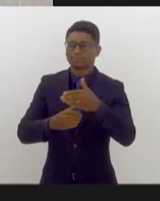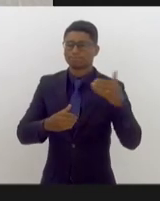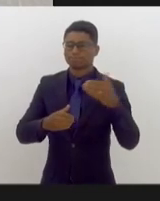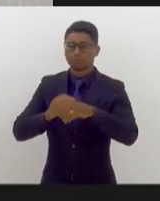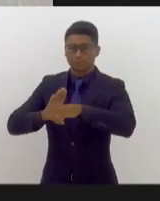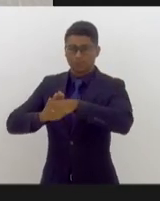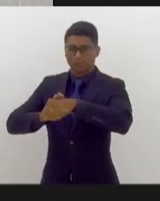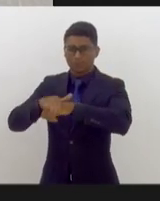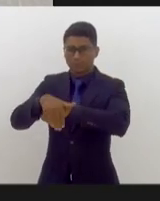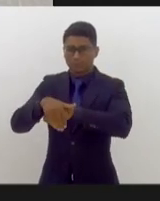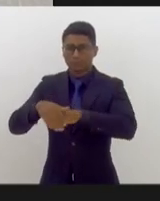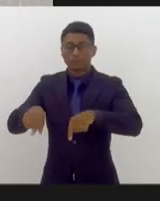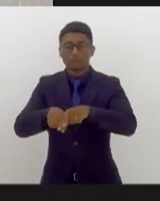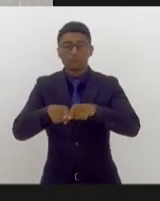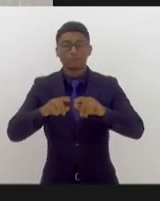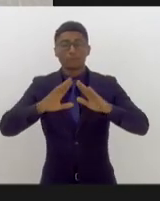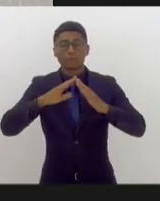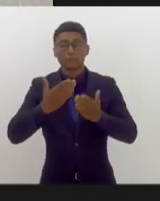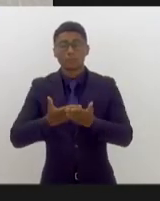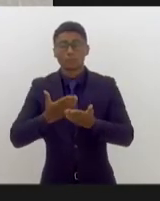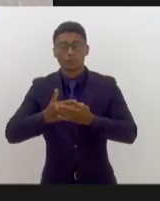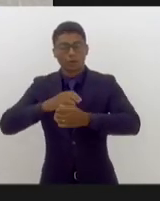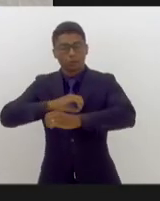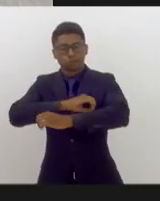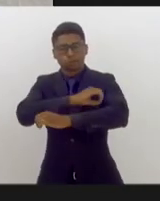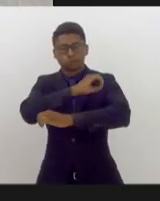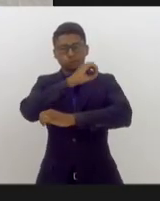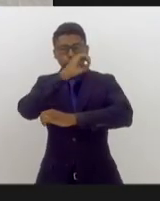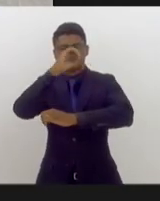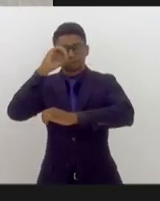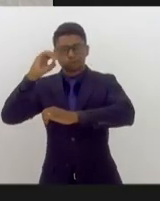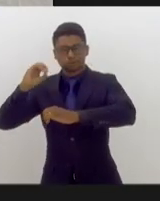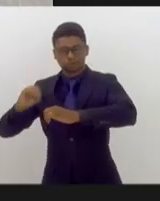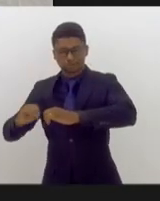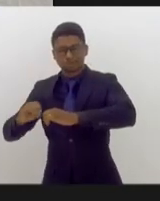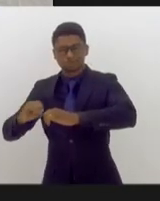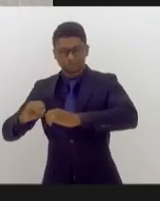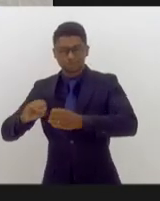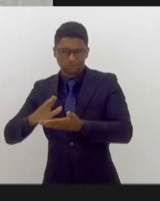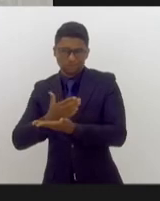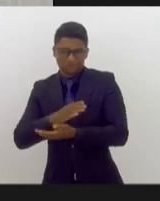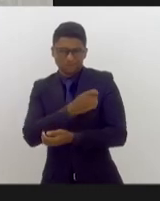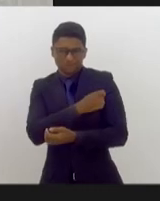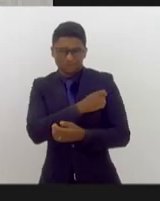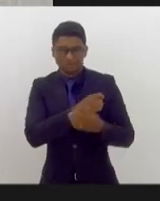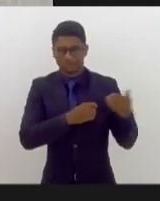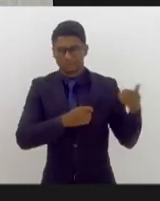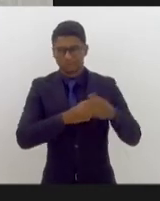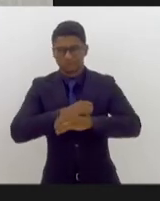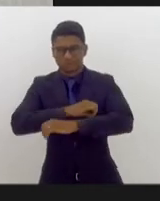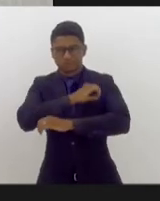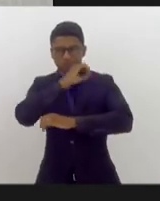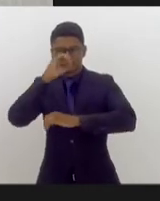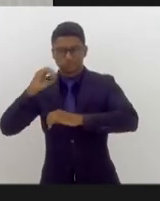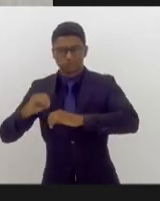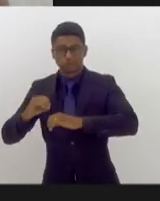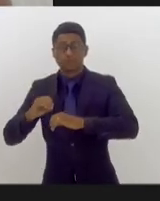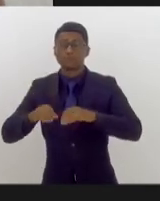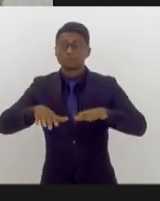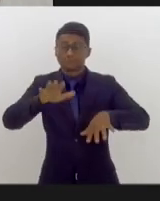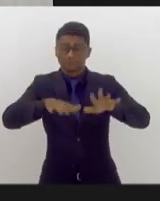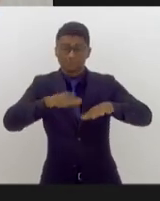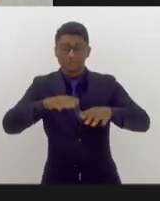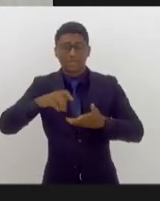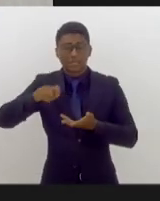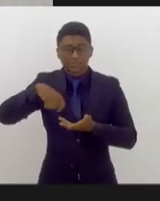integral, que acabam tendo mais dificuldade para para se alimentar